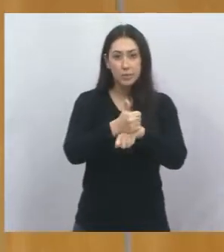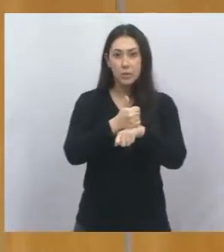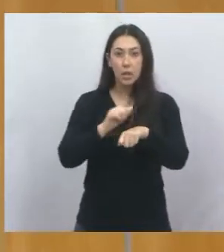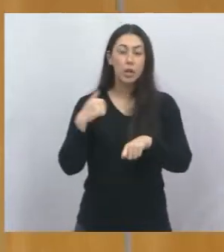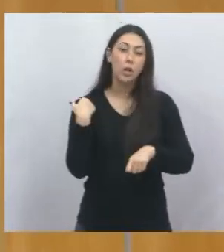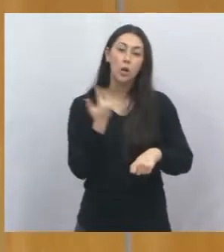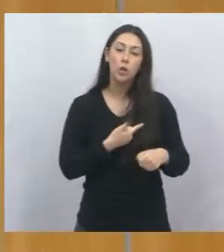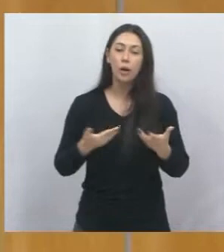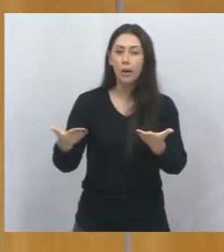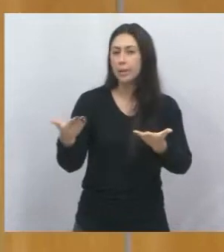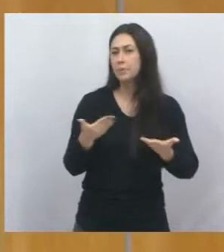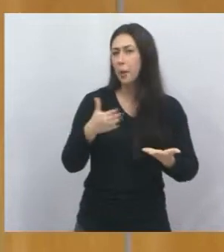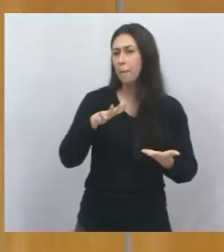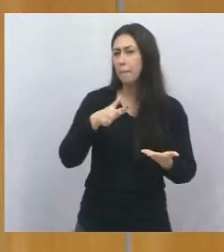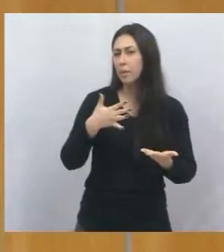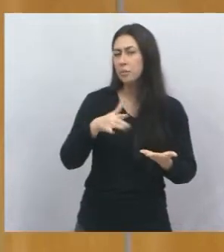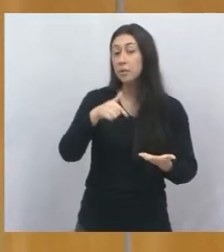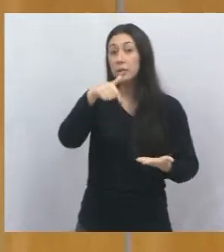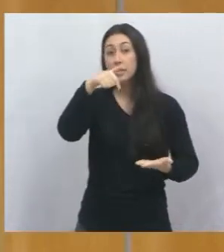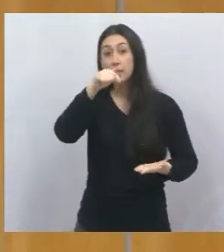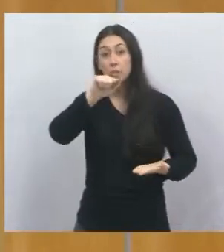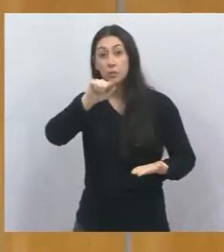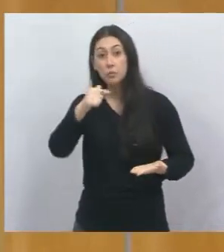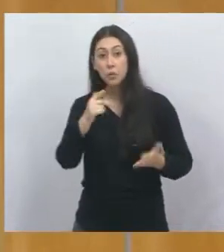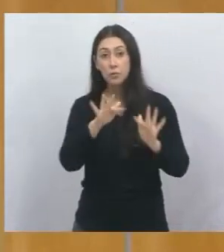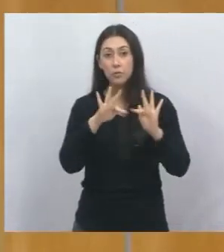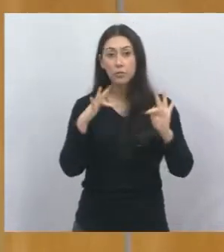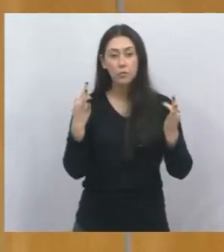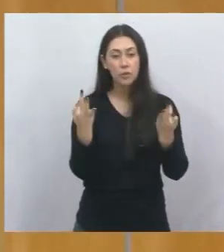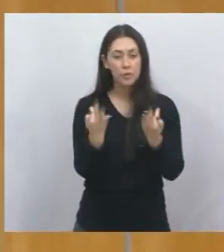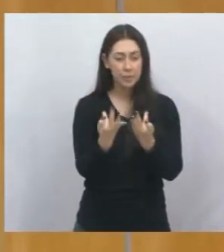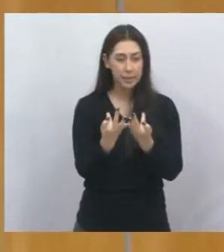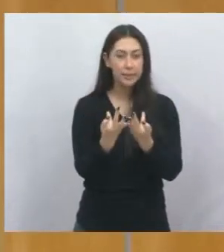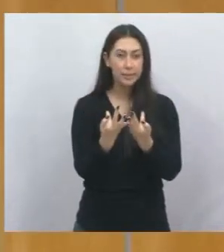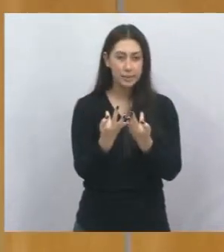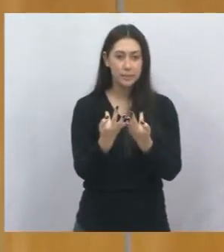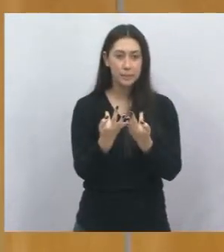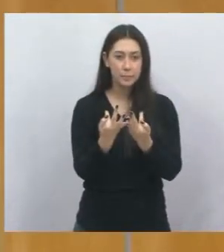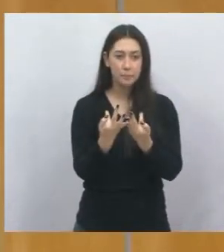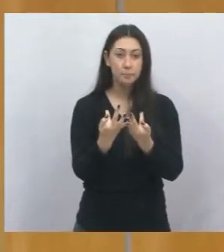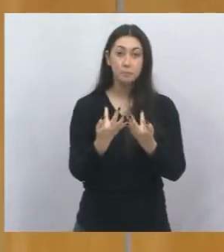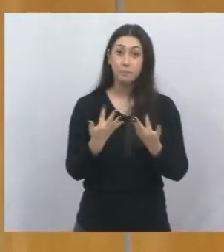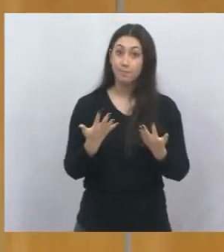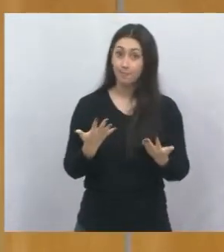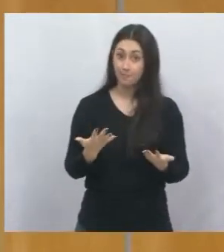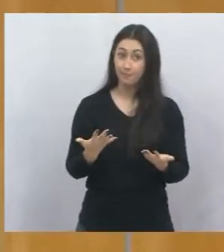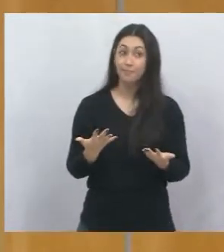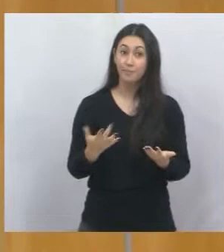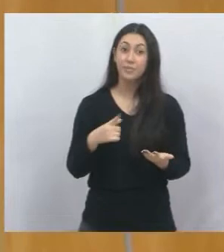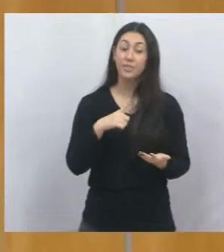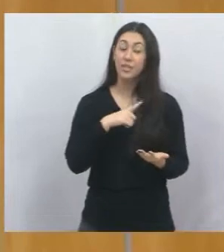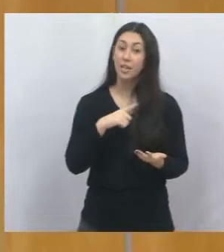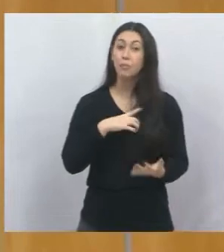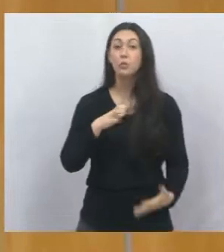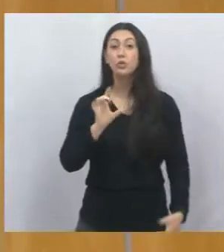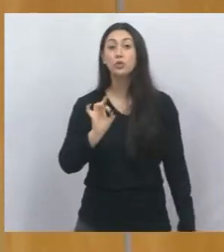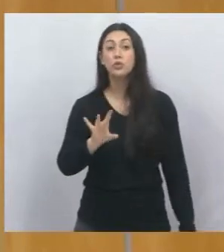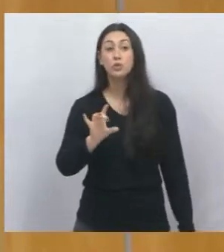quase 7.000 famílias, 7.000 pessoas, e pasmem, temos